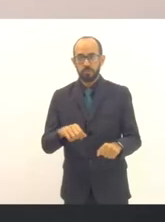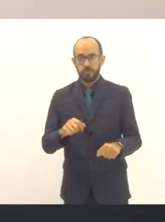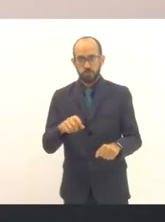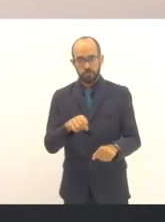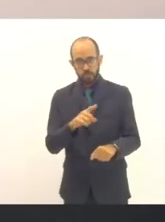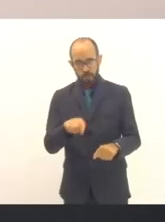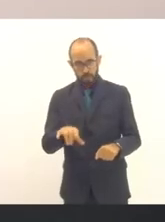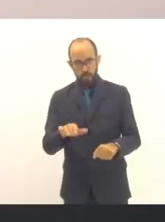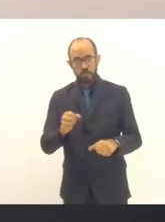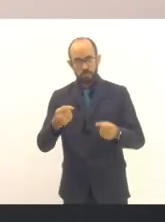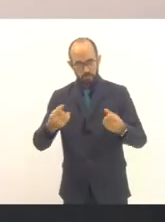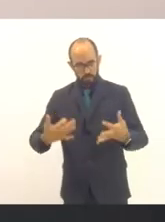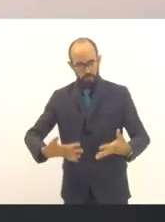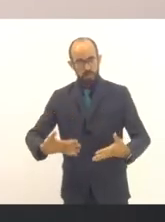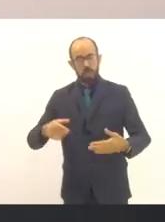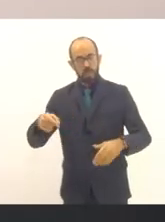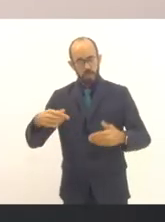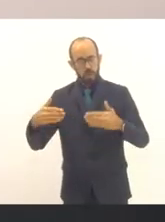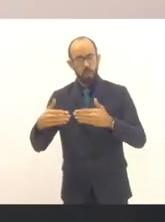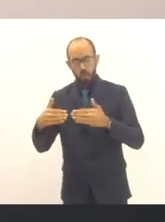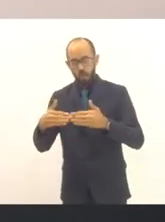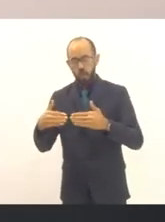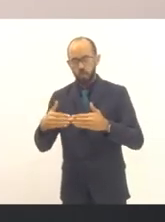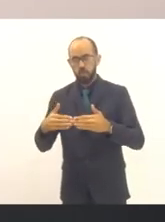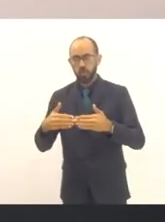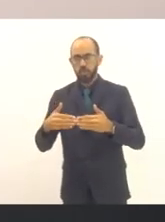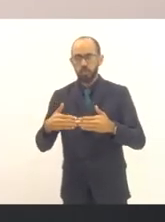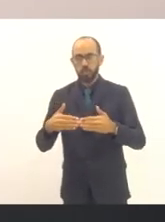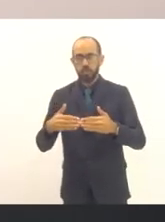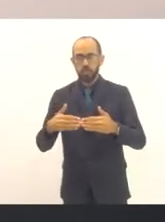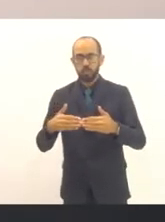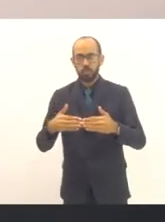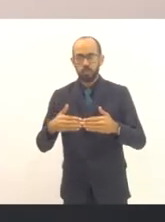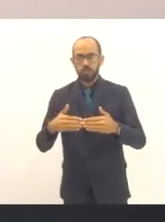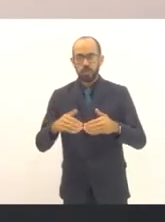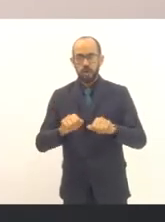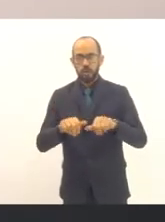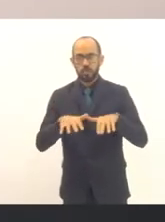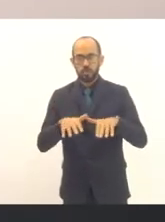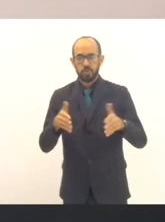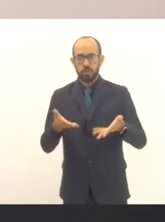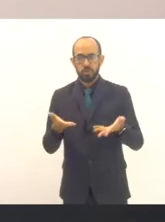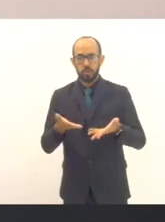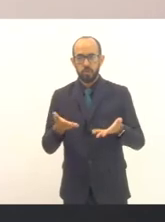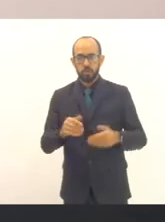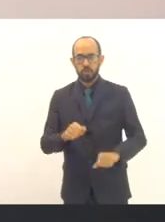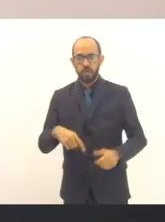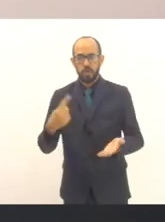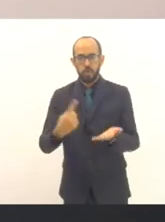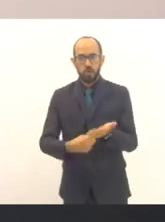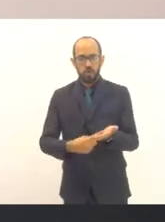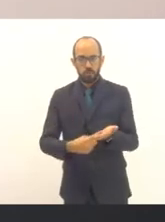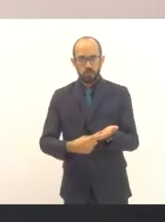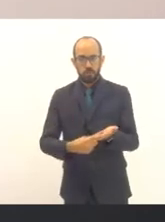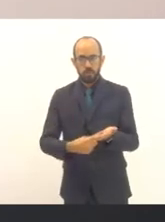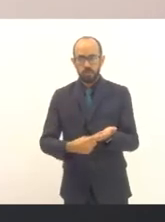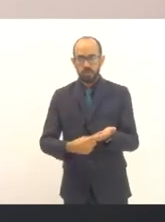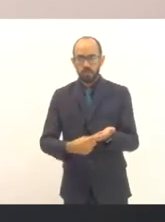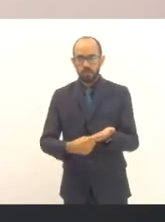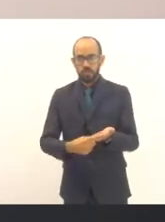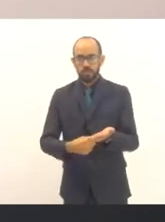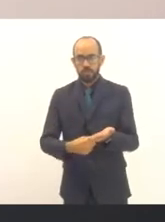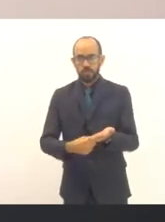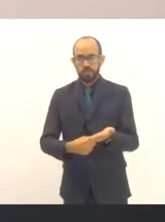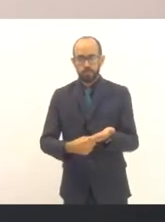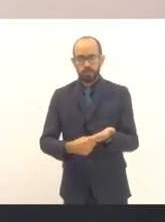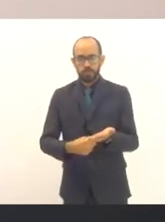expliquei a situação e ele concordou de audiência de hoje já que tá confirmada a remarcação